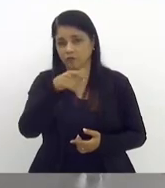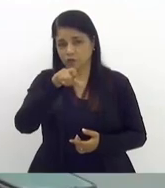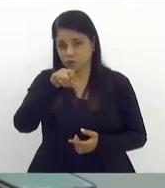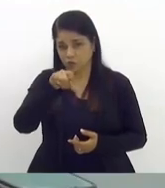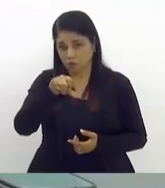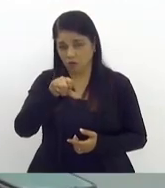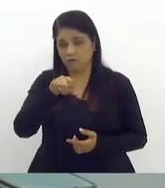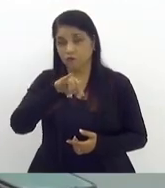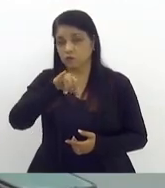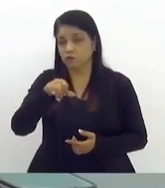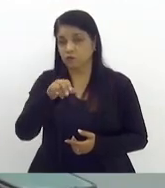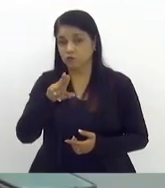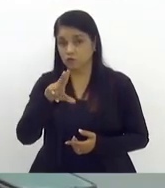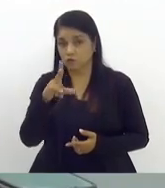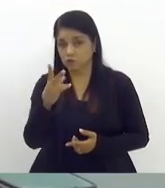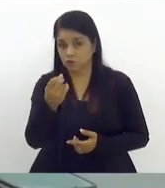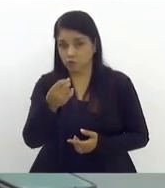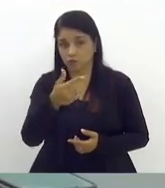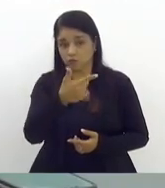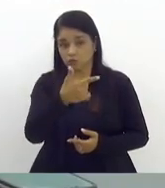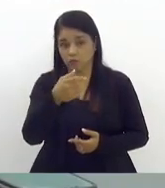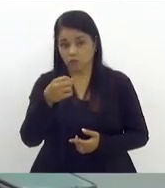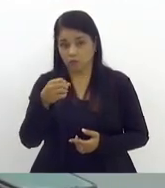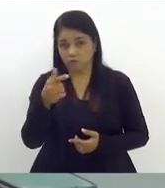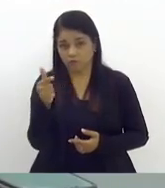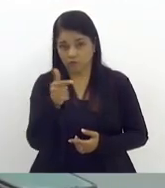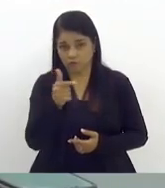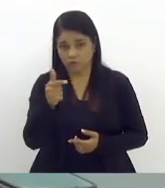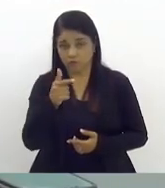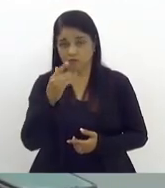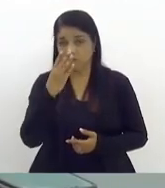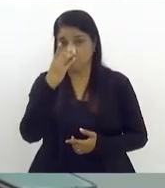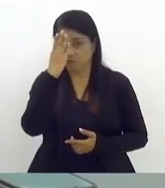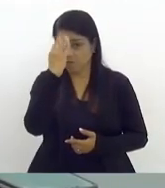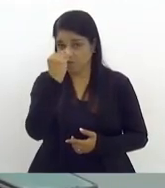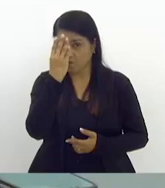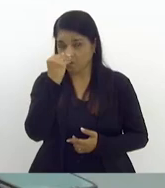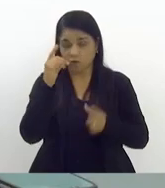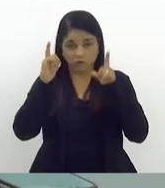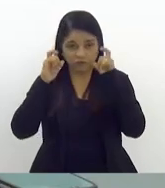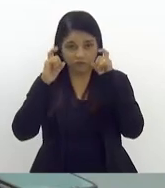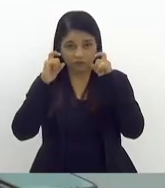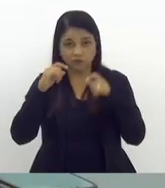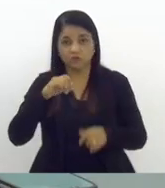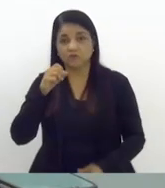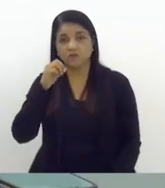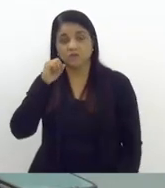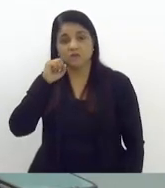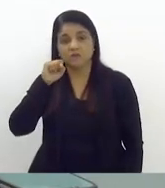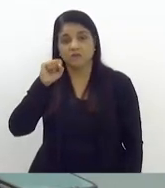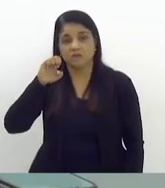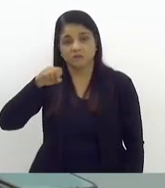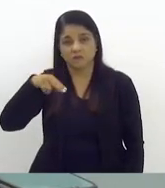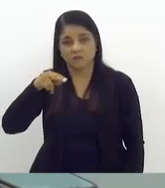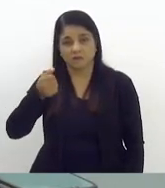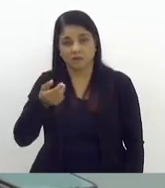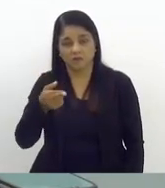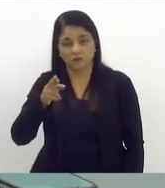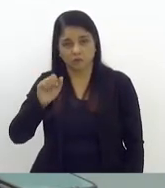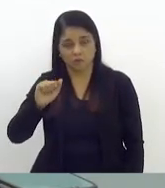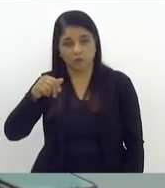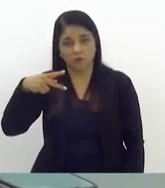29/7/22. Com a fotografia do senador Carlos Portinho. Diz o seguinte: o presidente